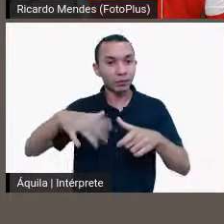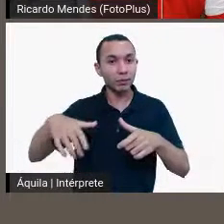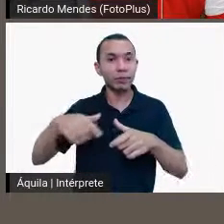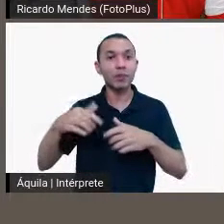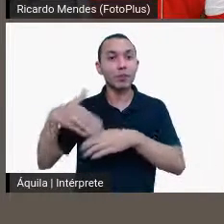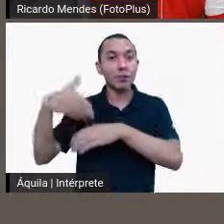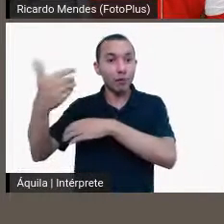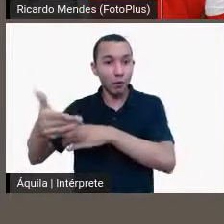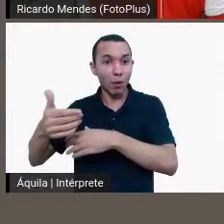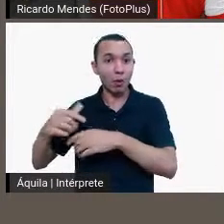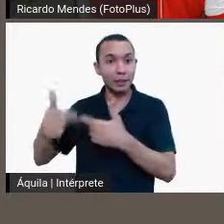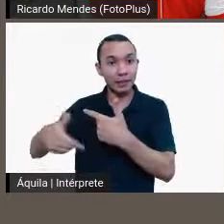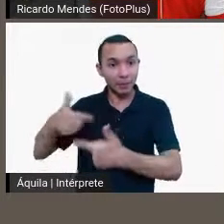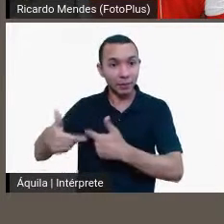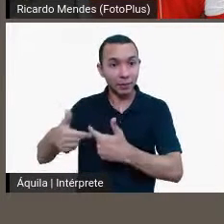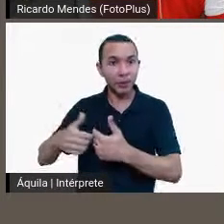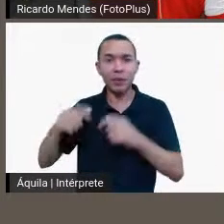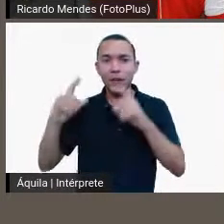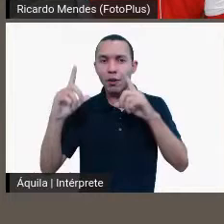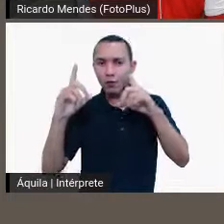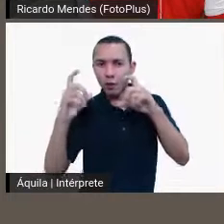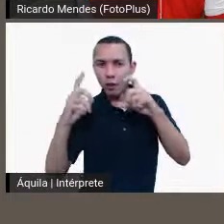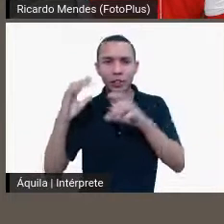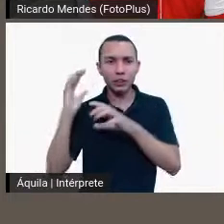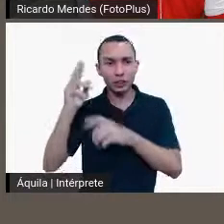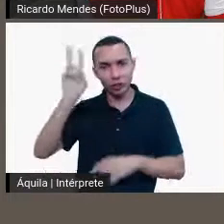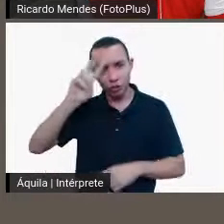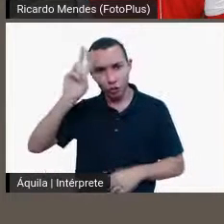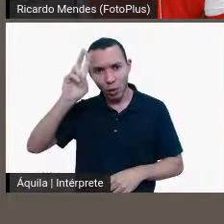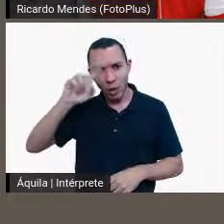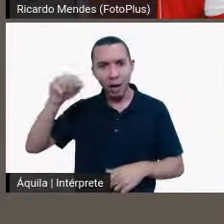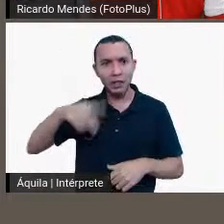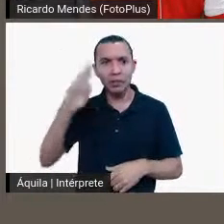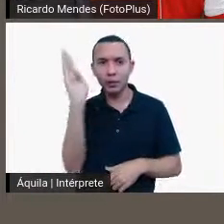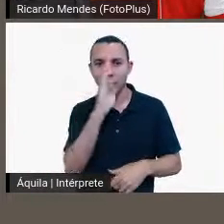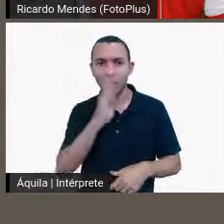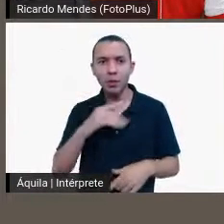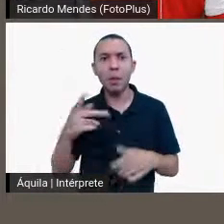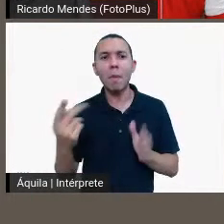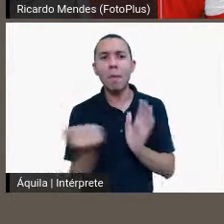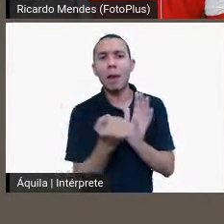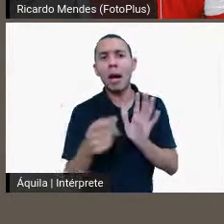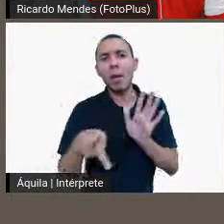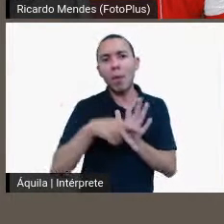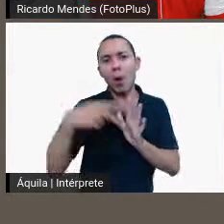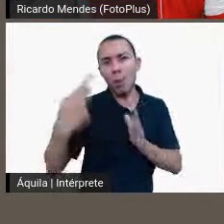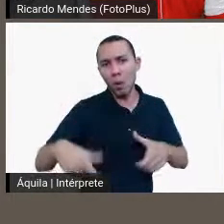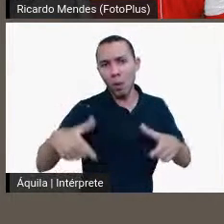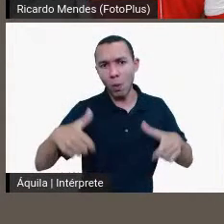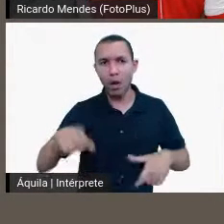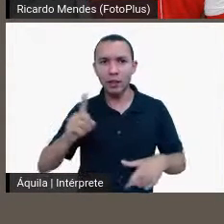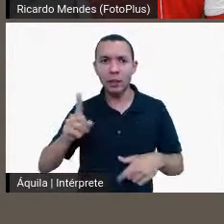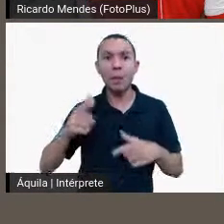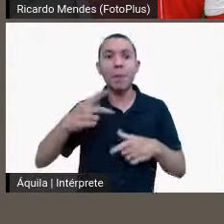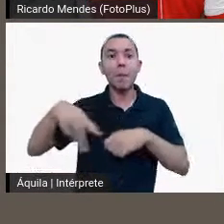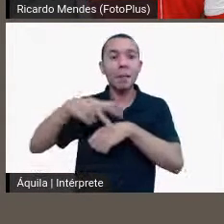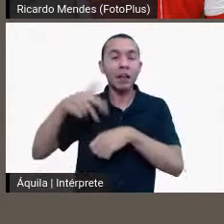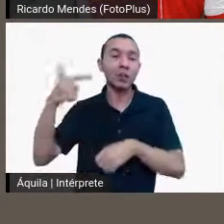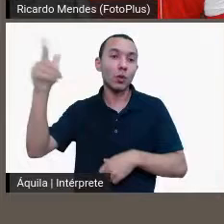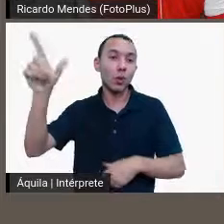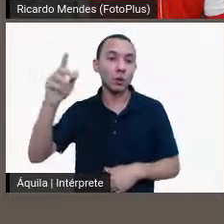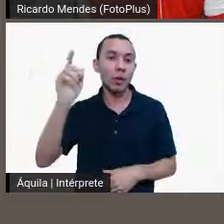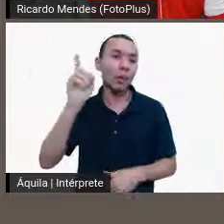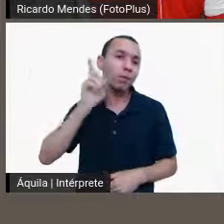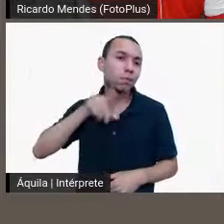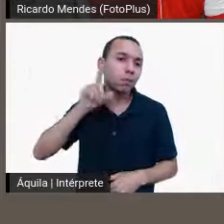constituição de uma história da fotografia no Brasil tão tardiamente não é marca unicamente local. Afora países como Estados Unidos,